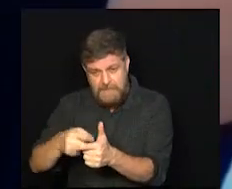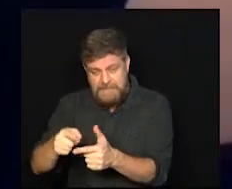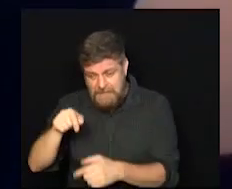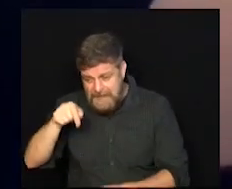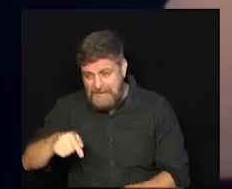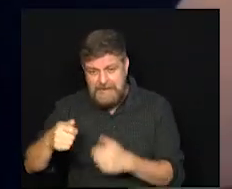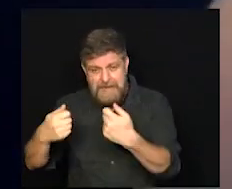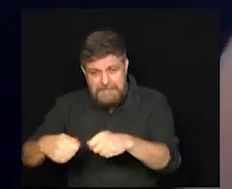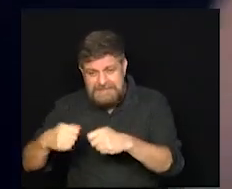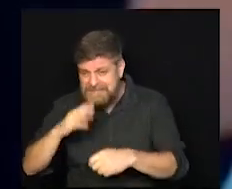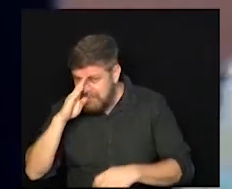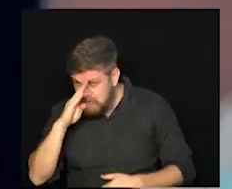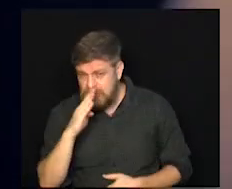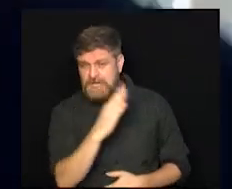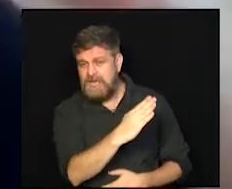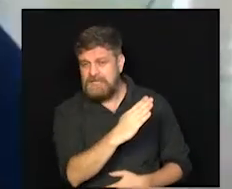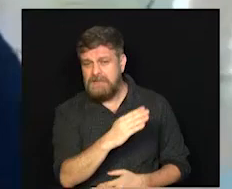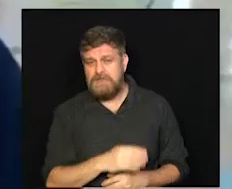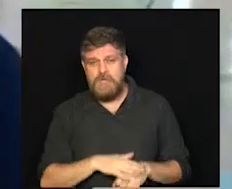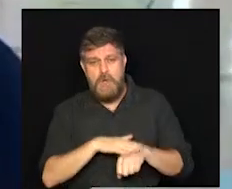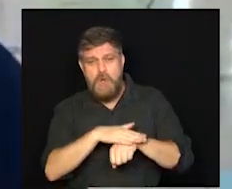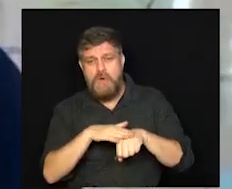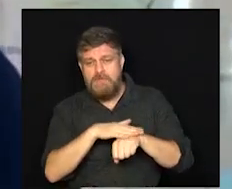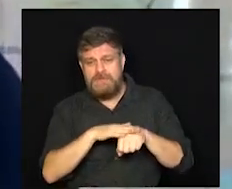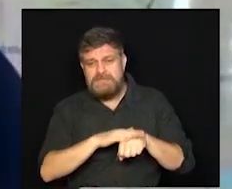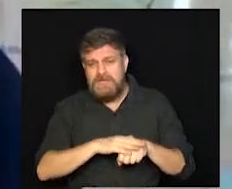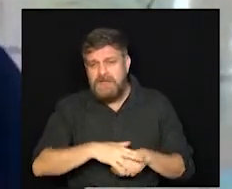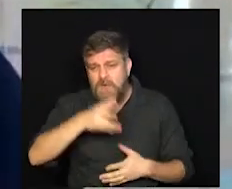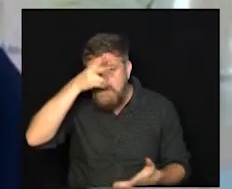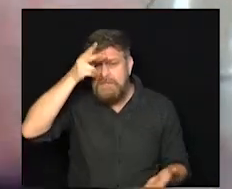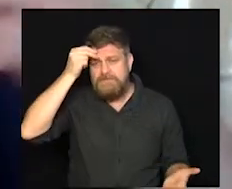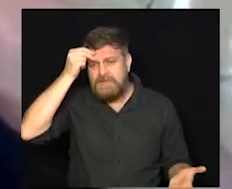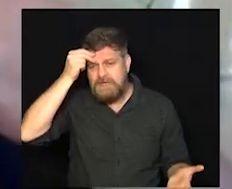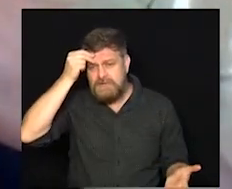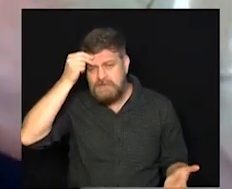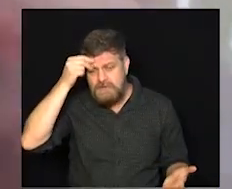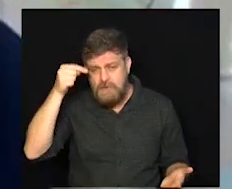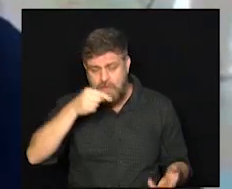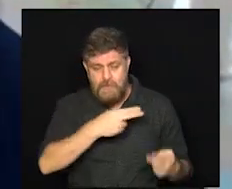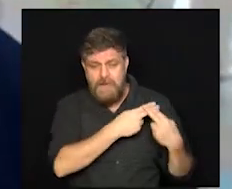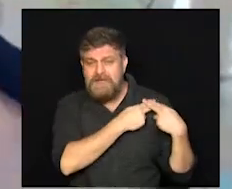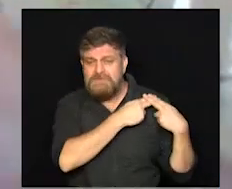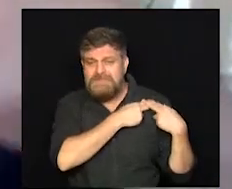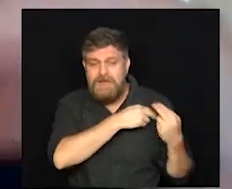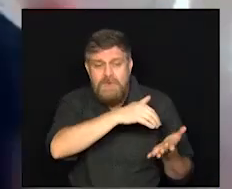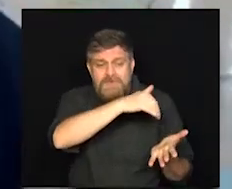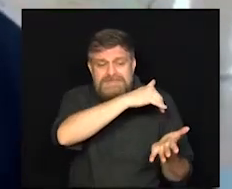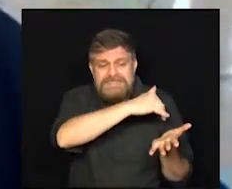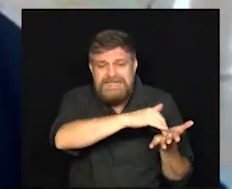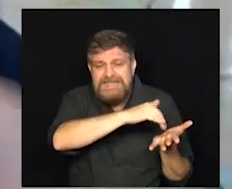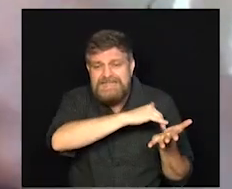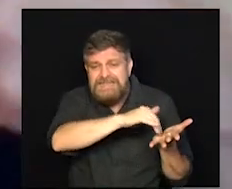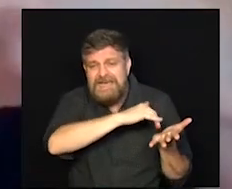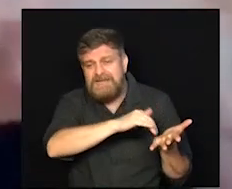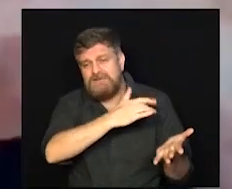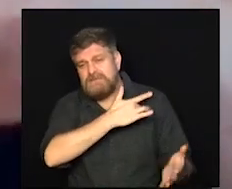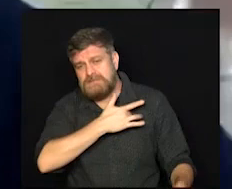dialogar diretamente com o executivo, com quem tem o